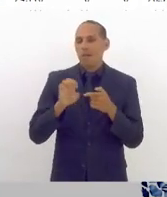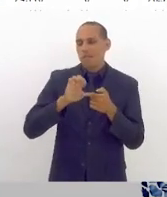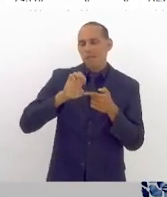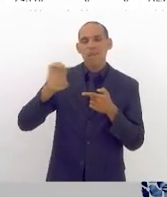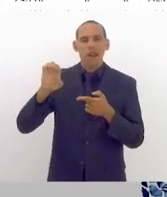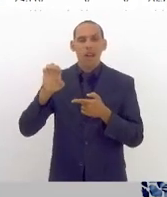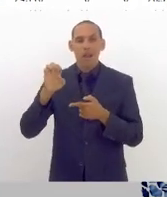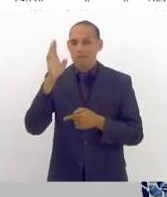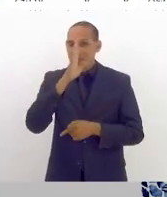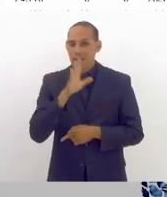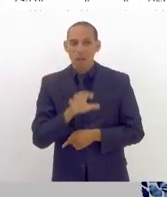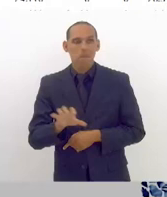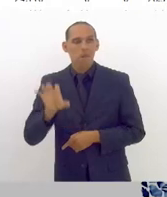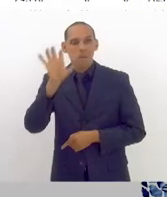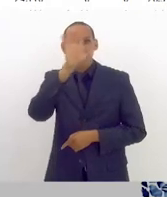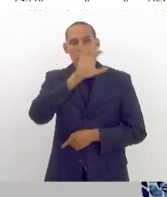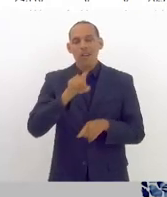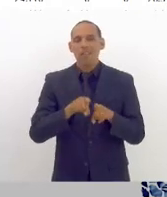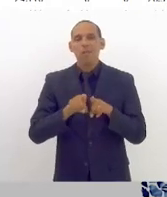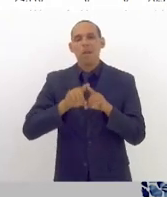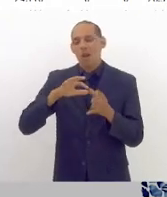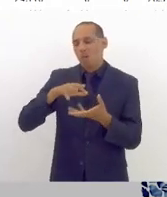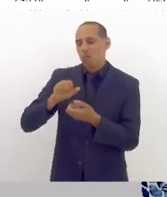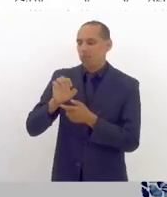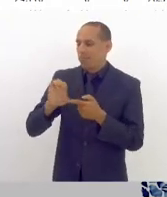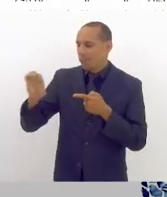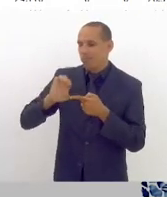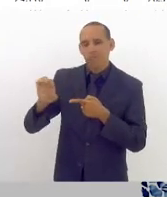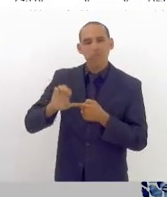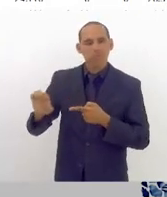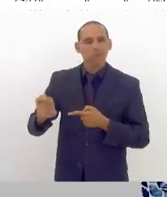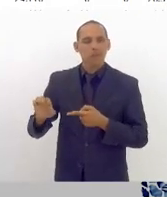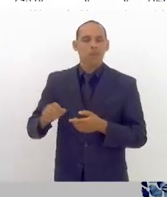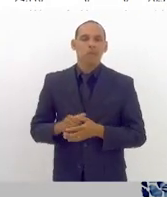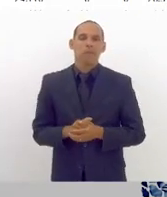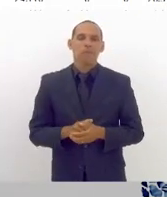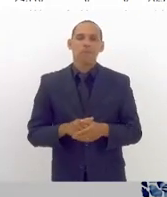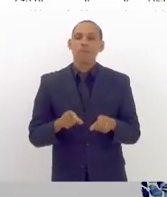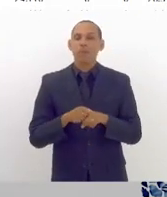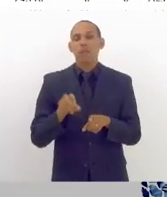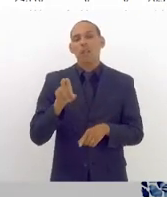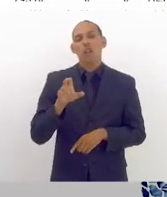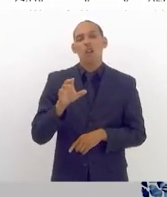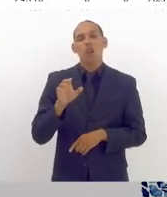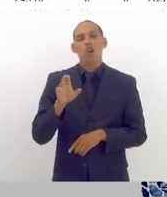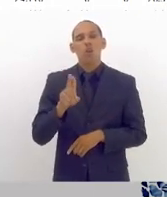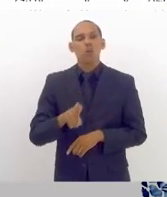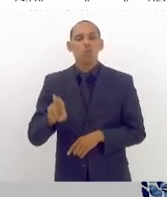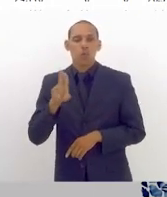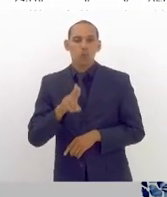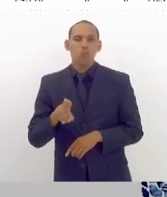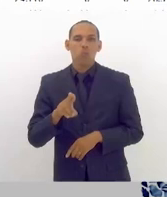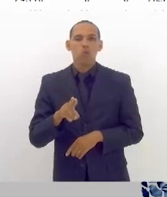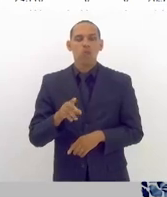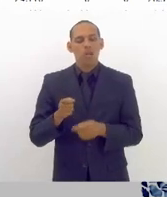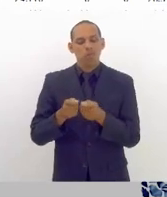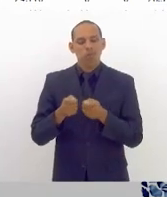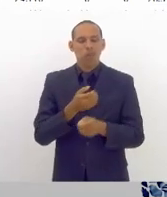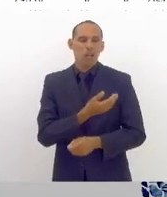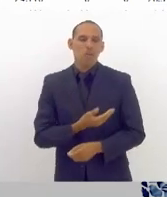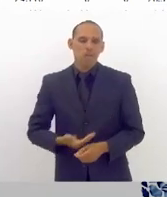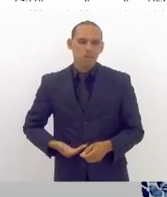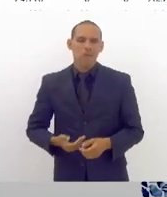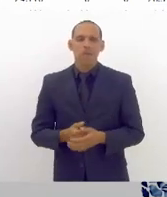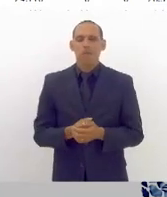para o resto do mundo consumo da administração pública consumo das instituições sem fins lucrativos que serve